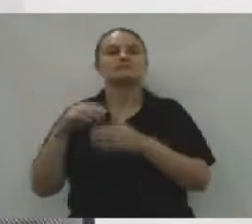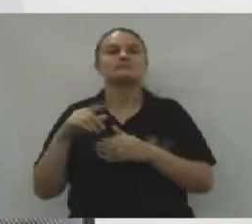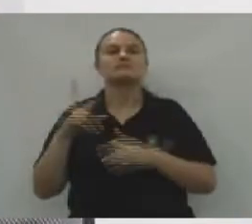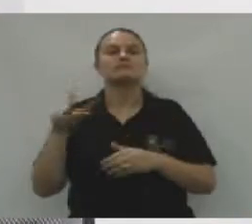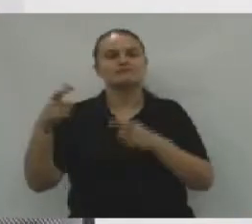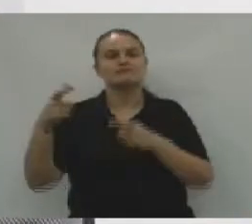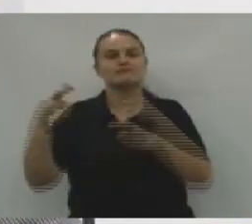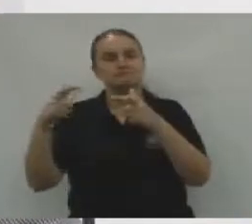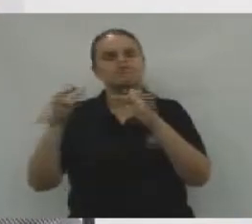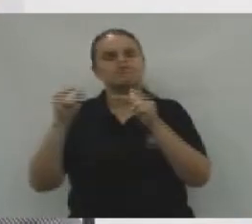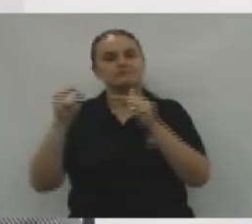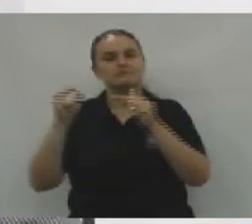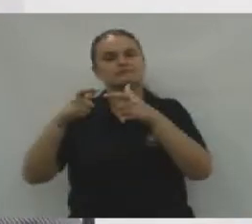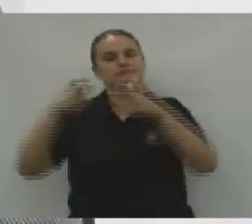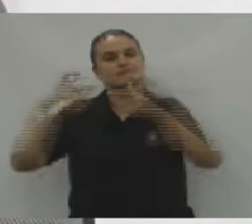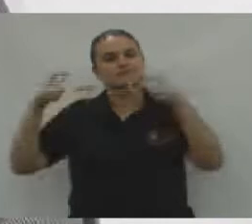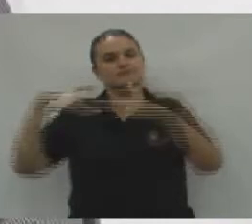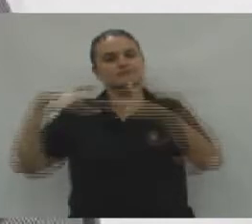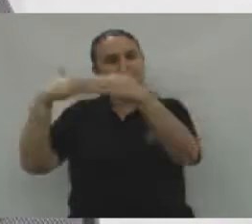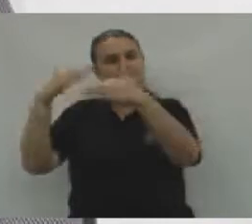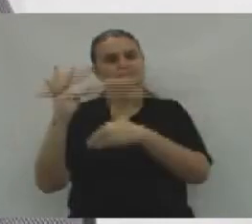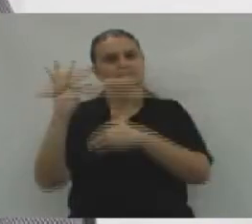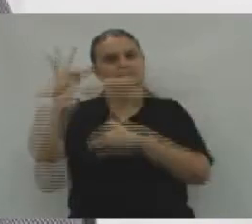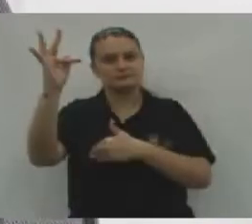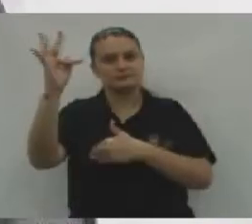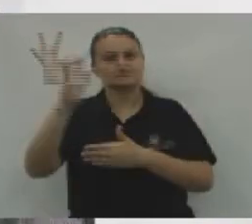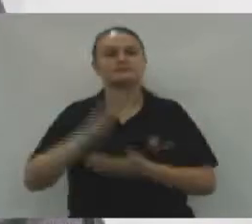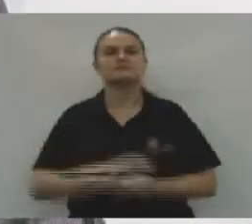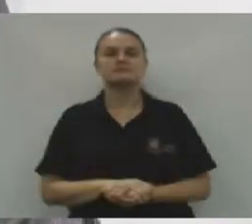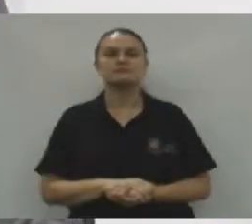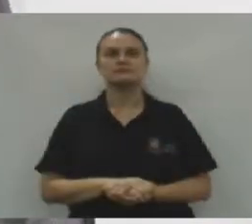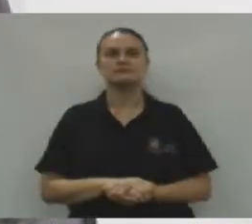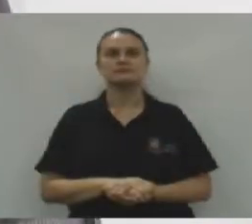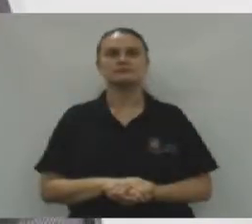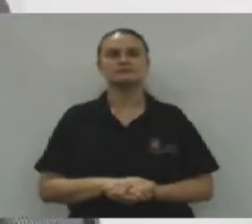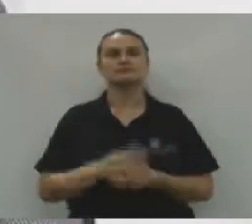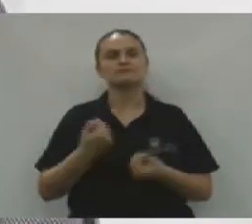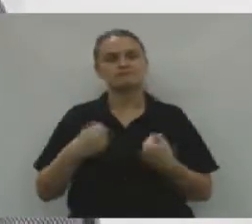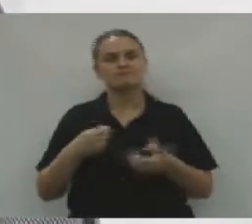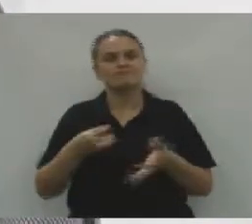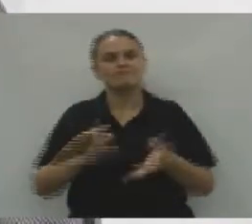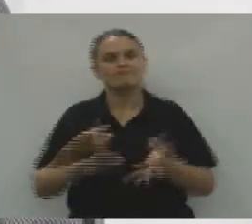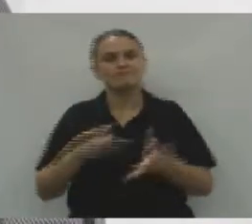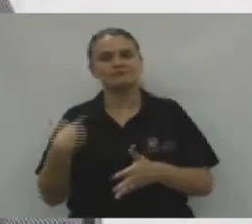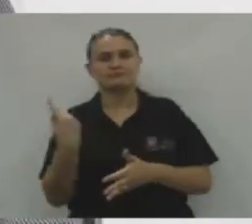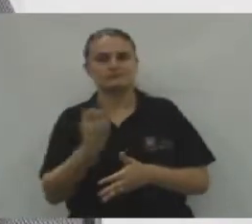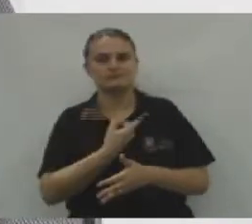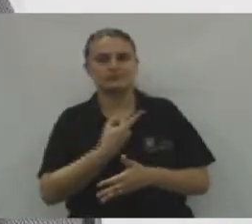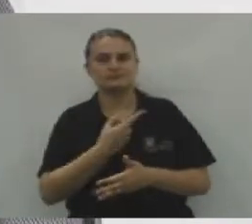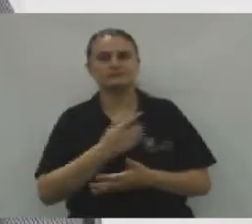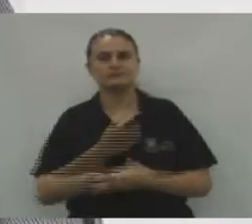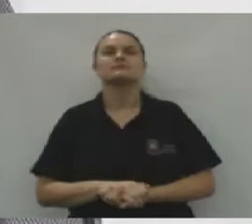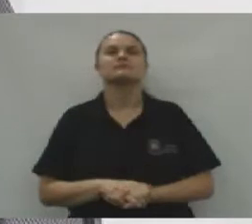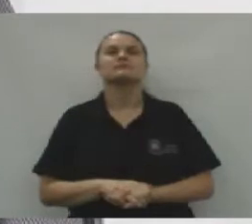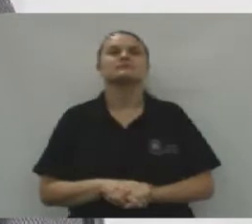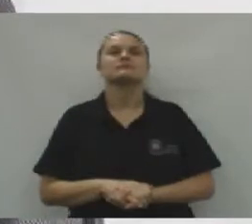pode ser explorada aí no futuro pelos nossos agricultores e estimuladas por nós, enquanto poder público.